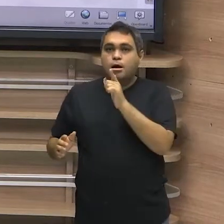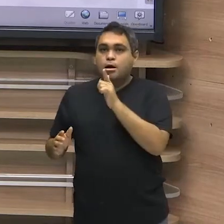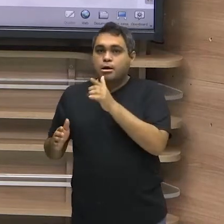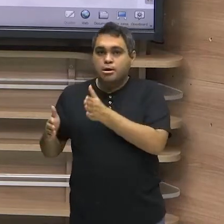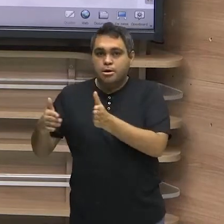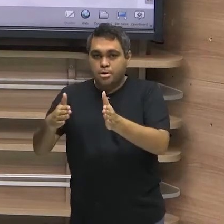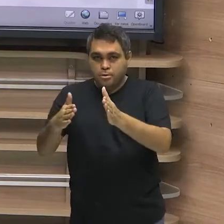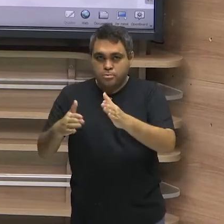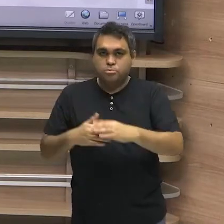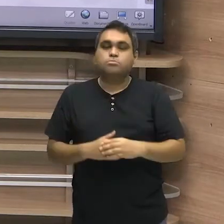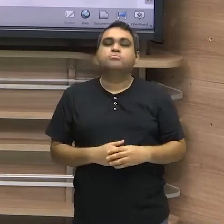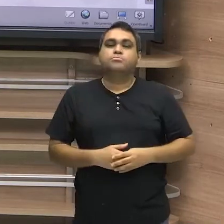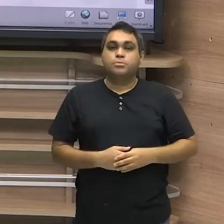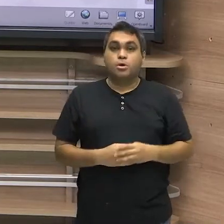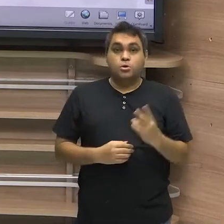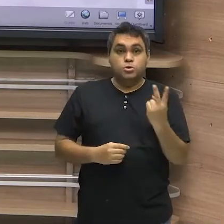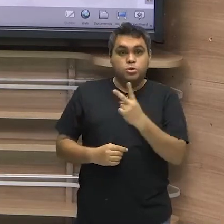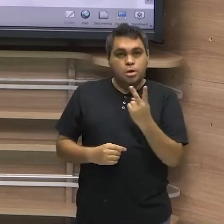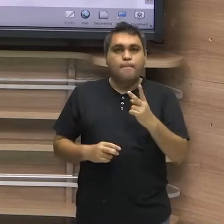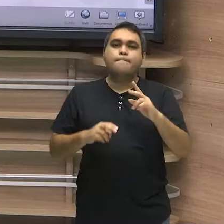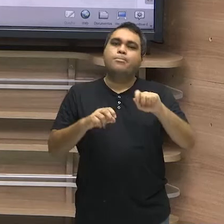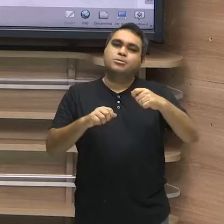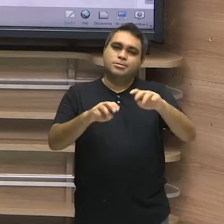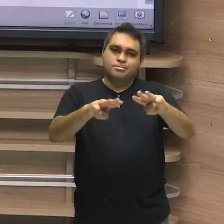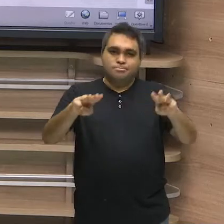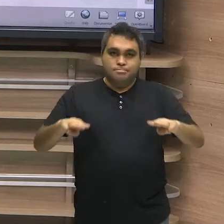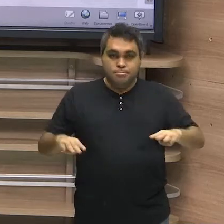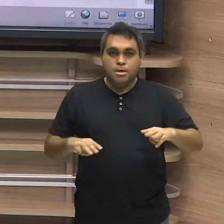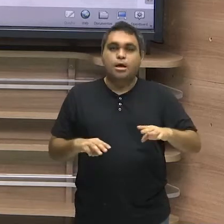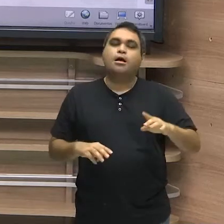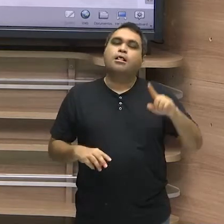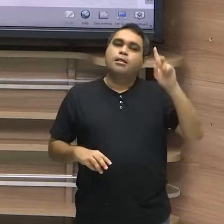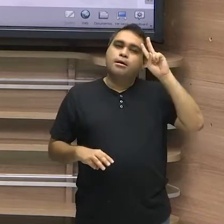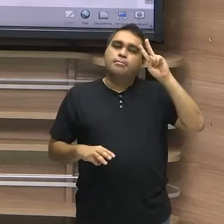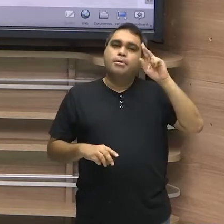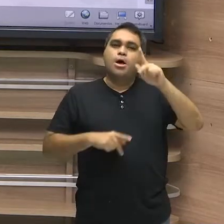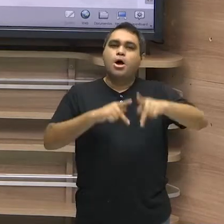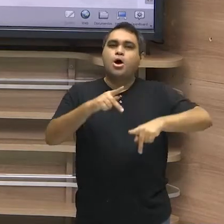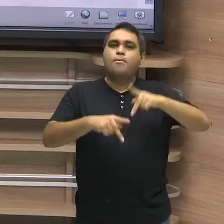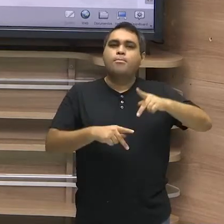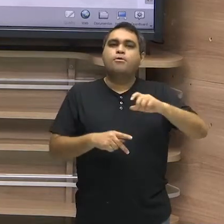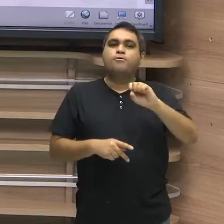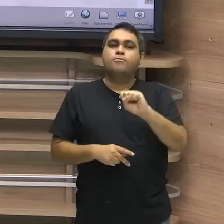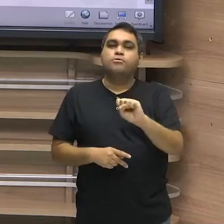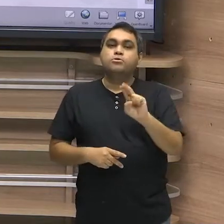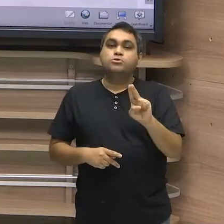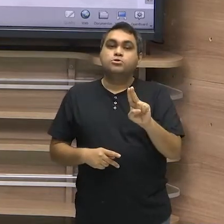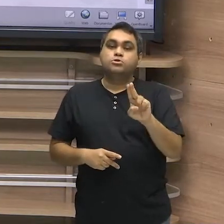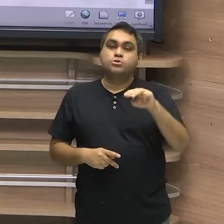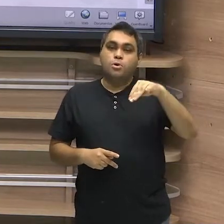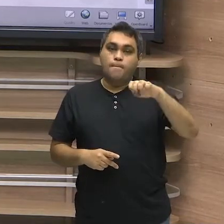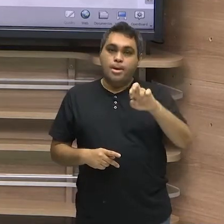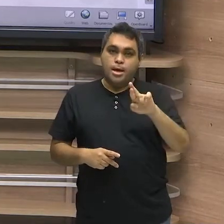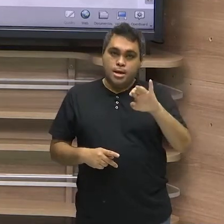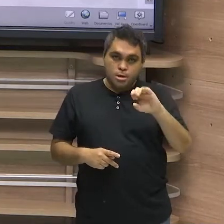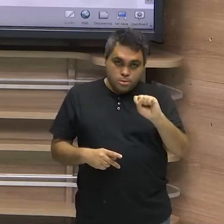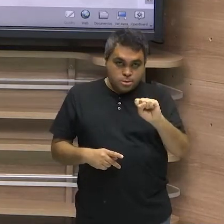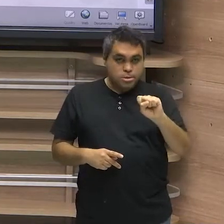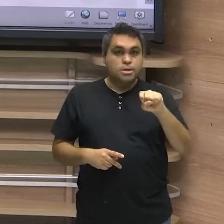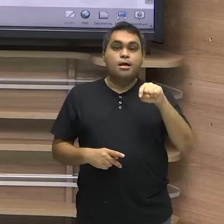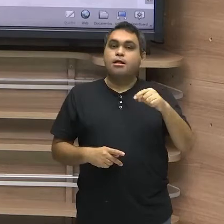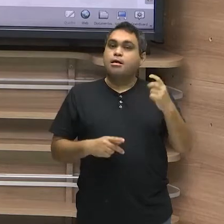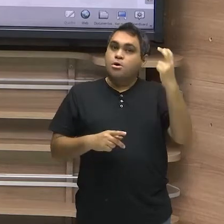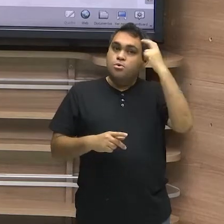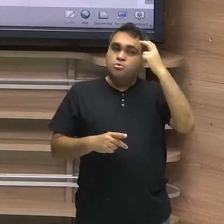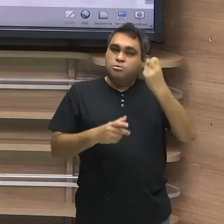Eufrates. Já vimos, inclusive, sobre os sumérios, que forneceram aí as bases culturais da Mesopotâmia, e hoje a gente vai aprender sobre